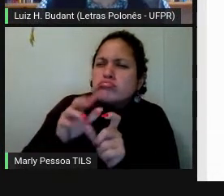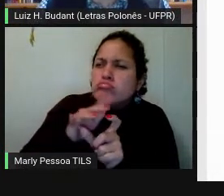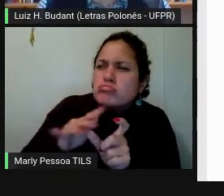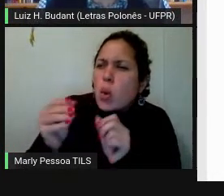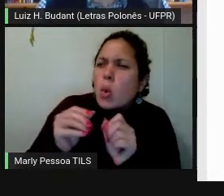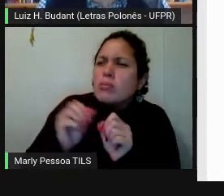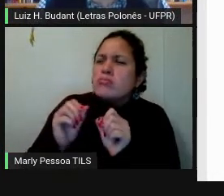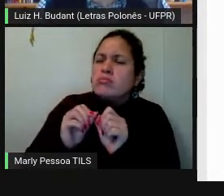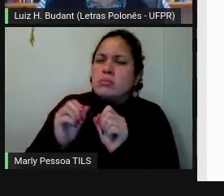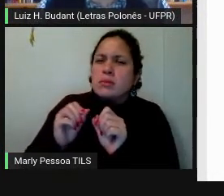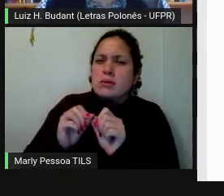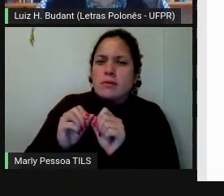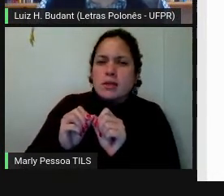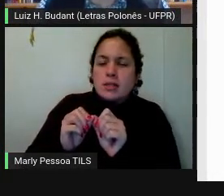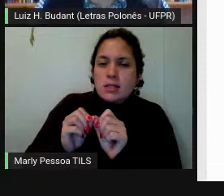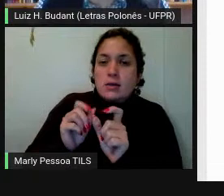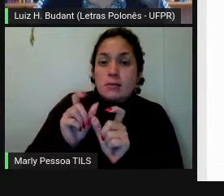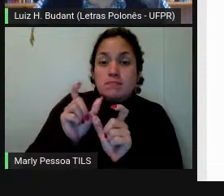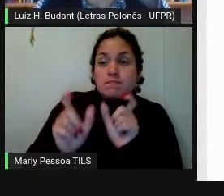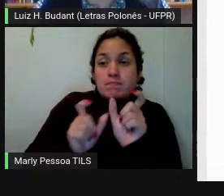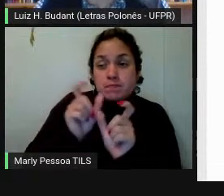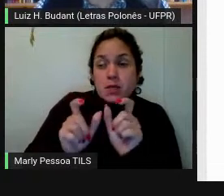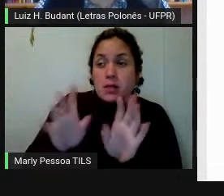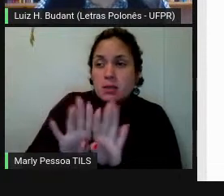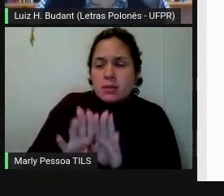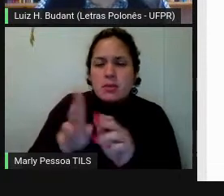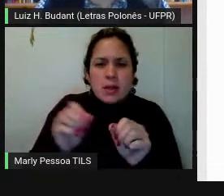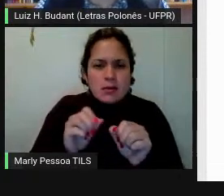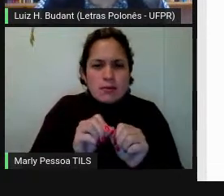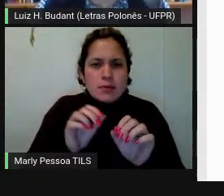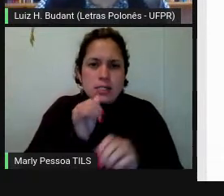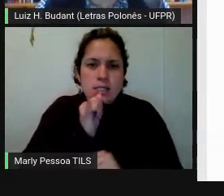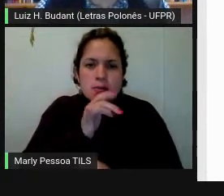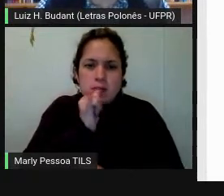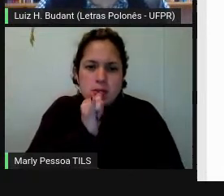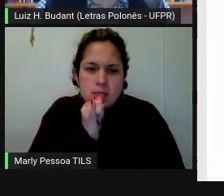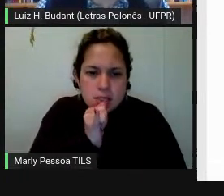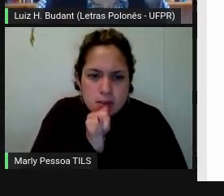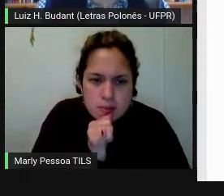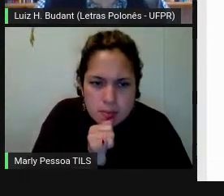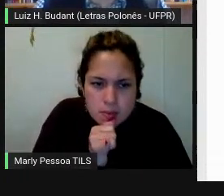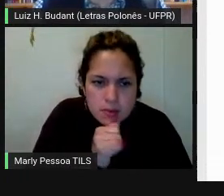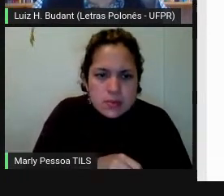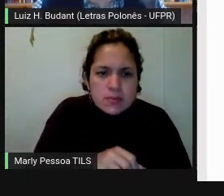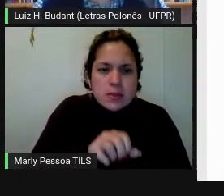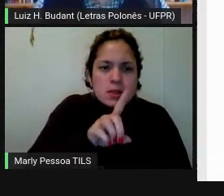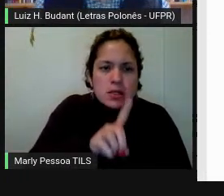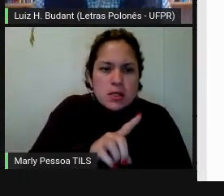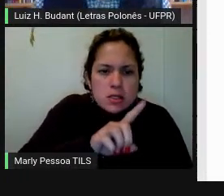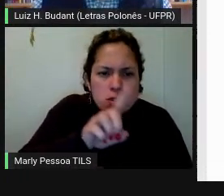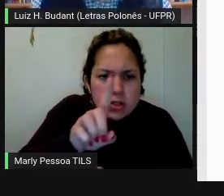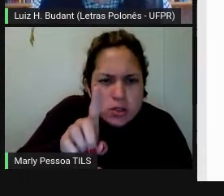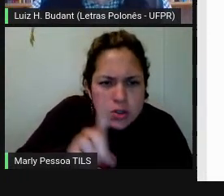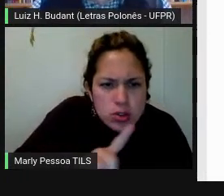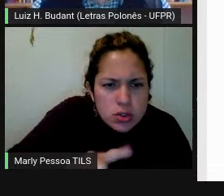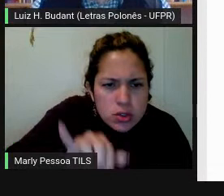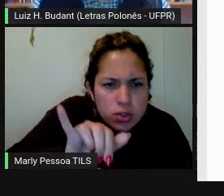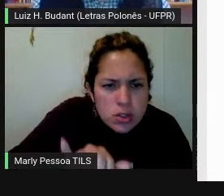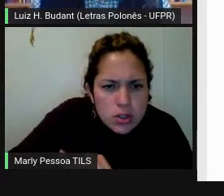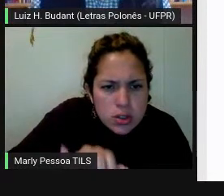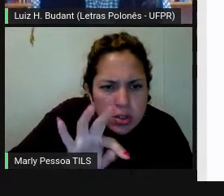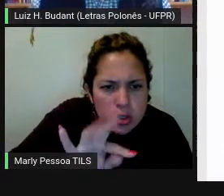dessa língua. E ela traz alguns exemplos, então. Dirgikrai, que é um nome muito antigo, significa algo como que essa